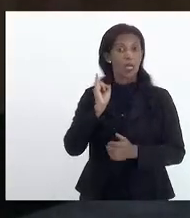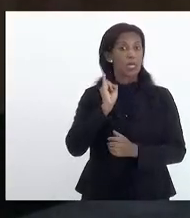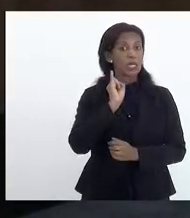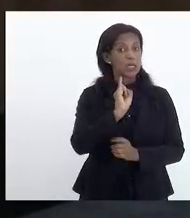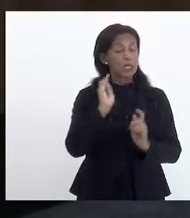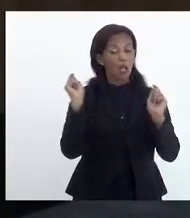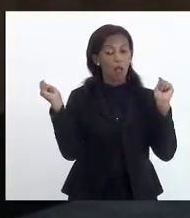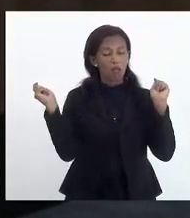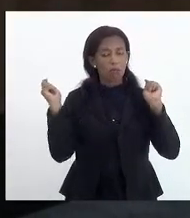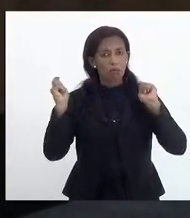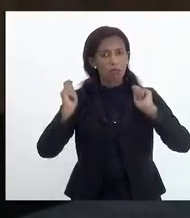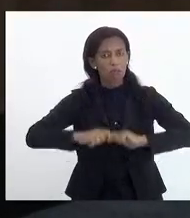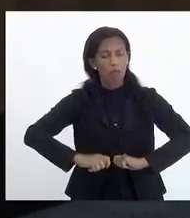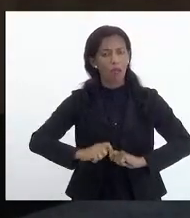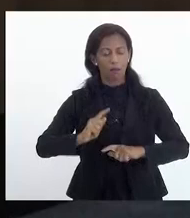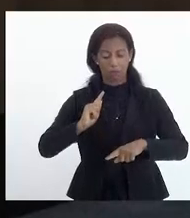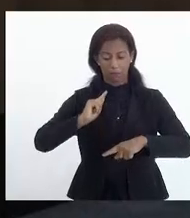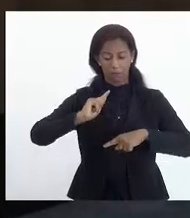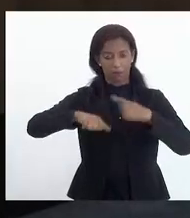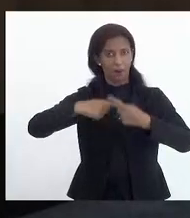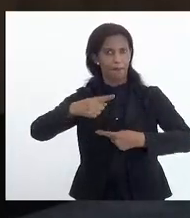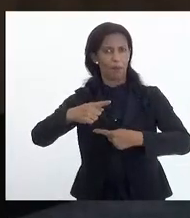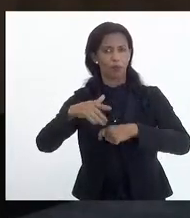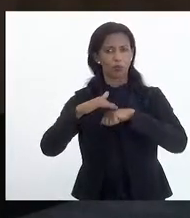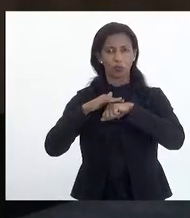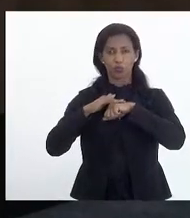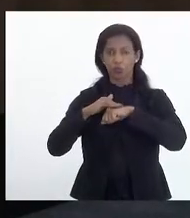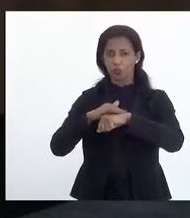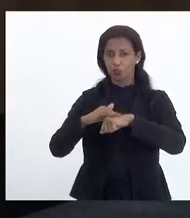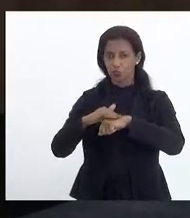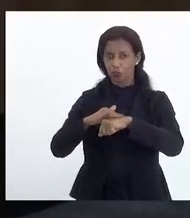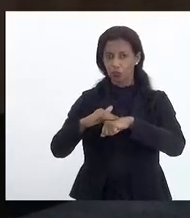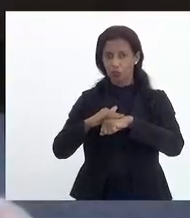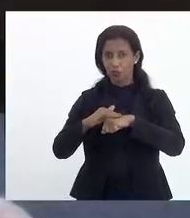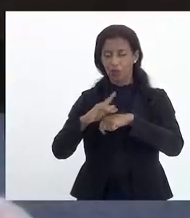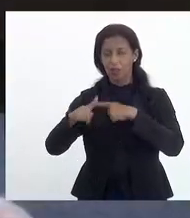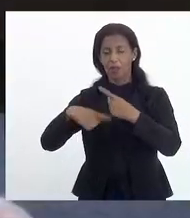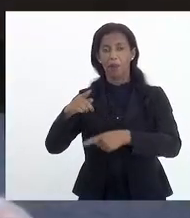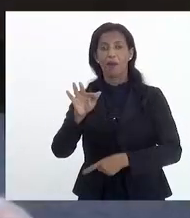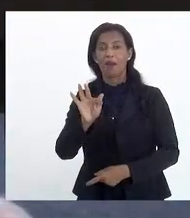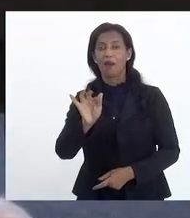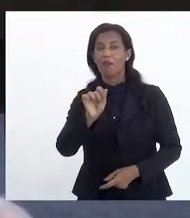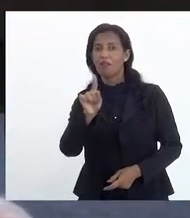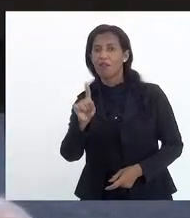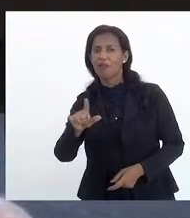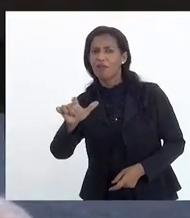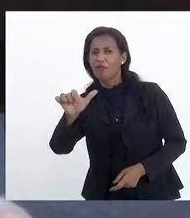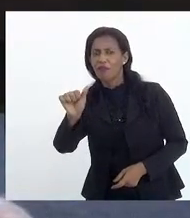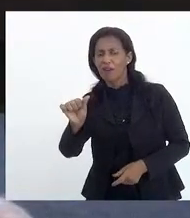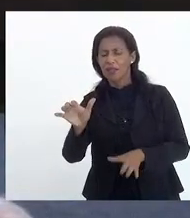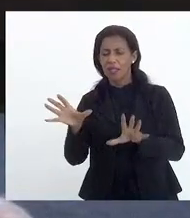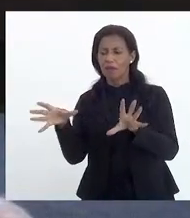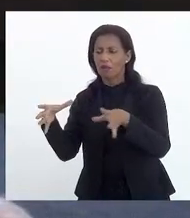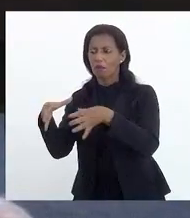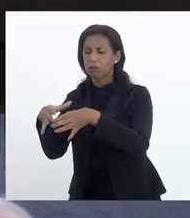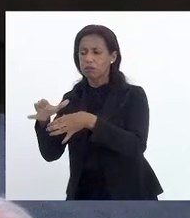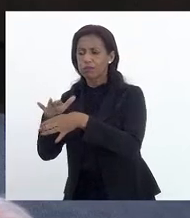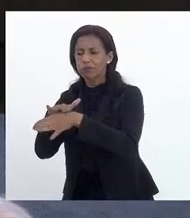poderíamos, após uma conversa maior com a Fazenda, estabelecer um cronograma desta reposição,